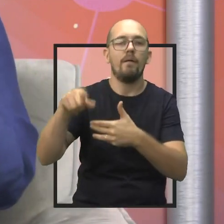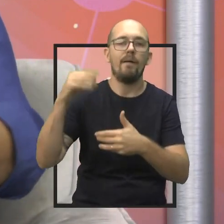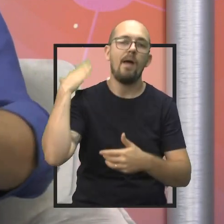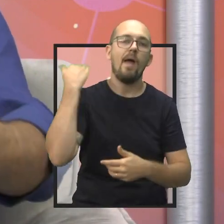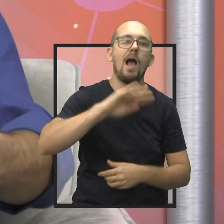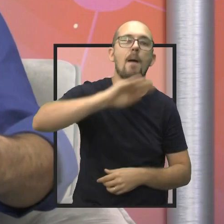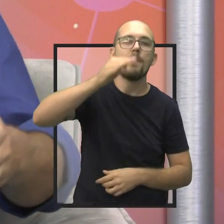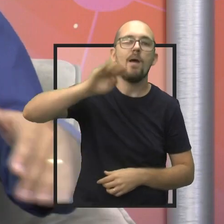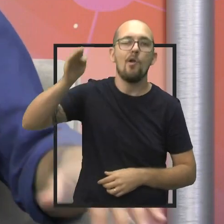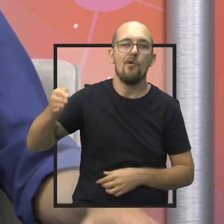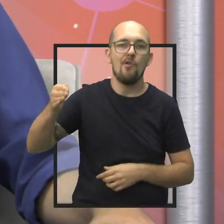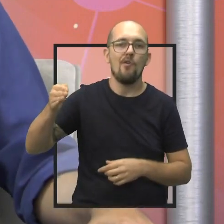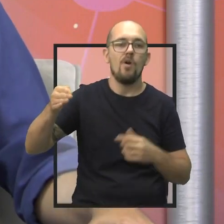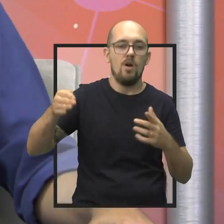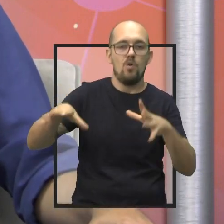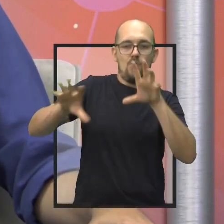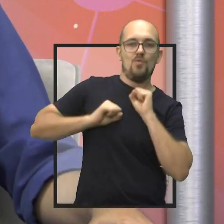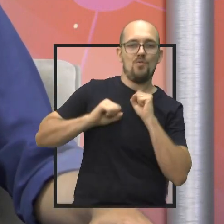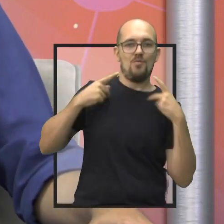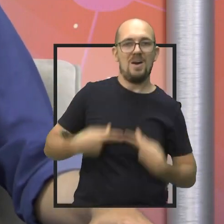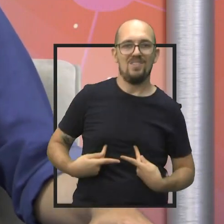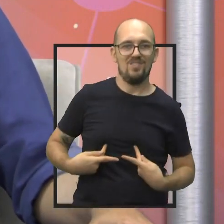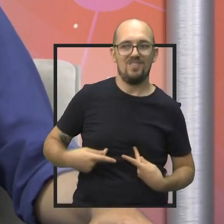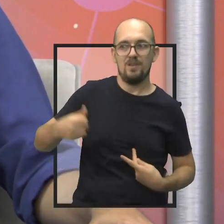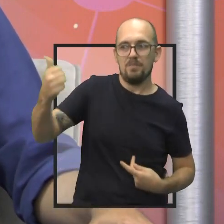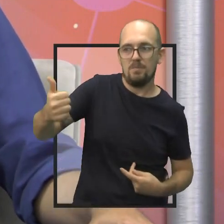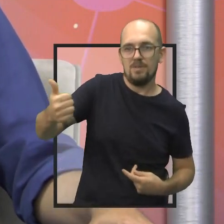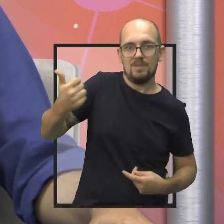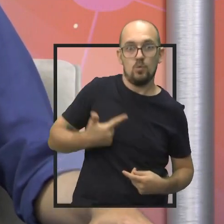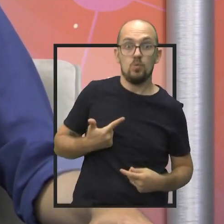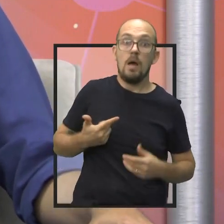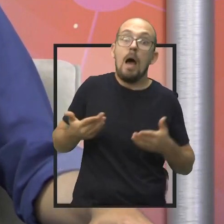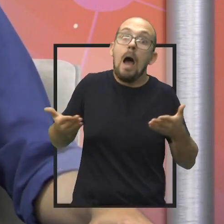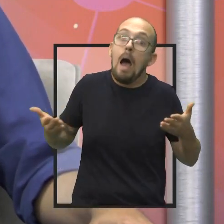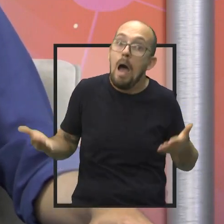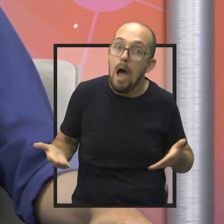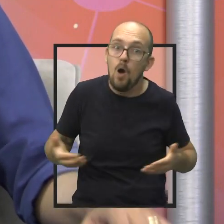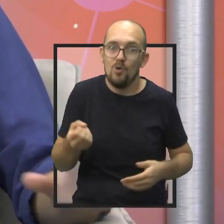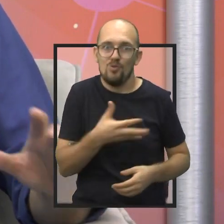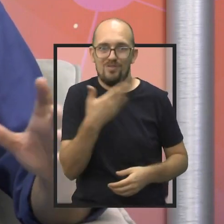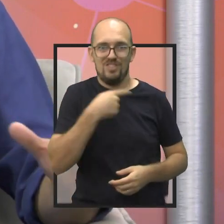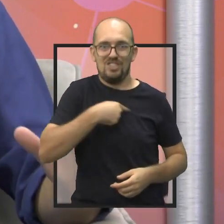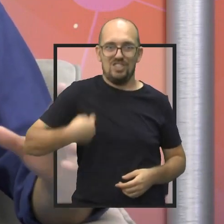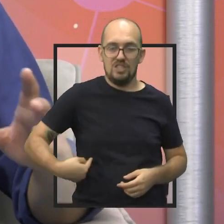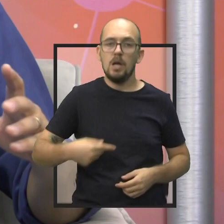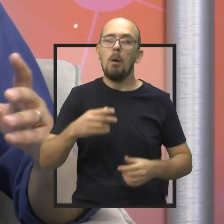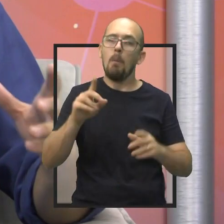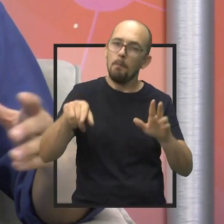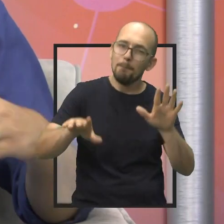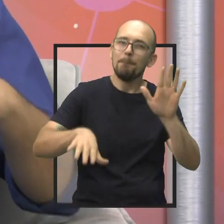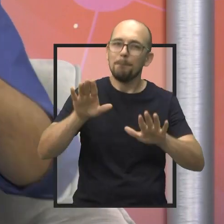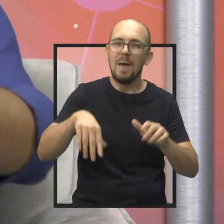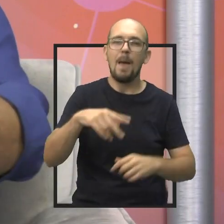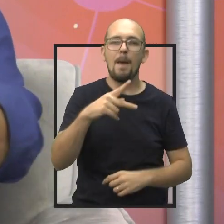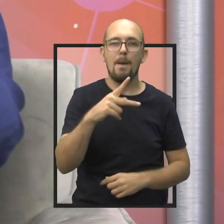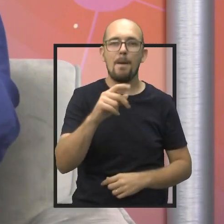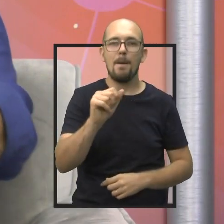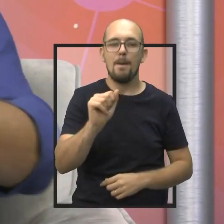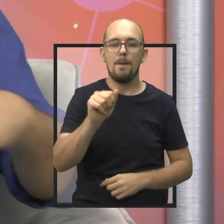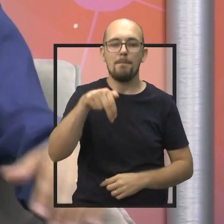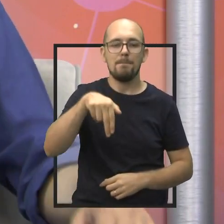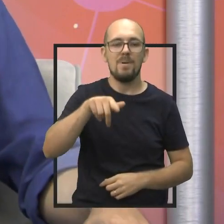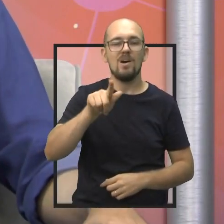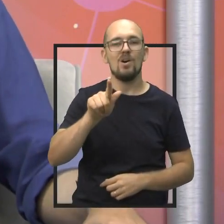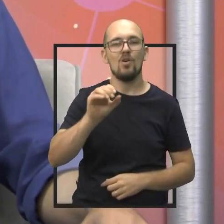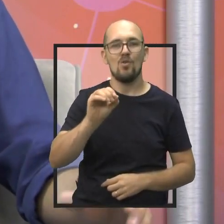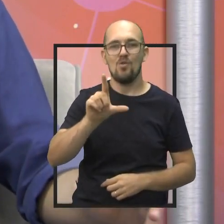totalmente confirmado, mas os estudos apontam para o pangolim, que é uma mistura, né, na internet a gente consegue ver,